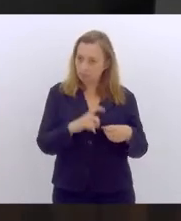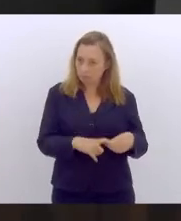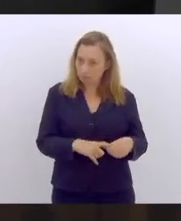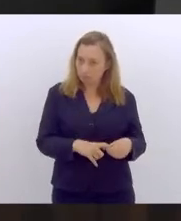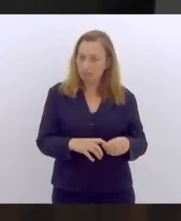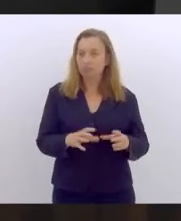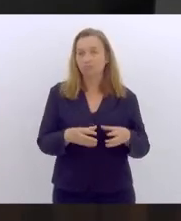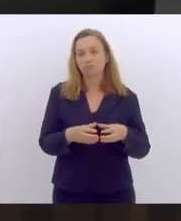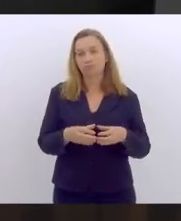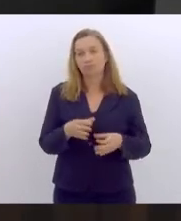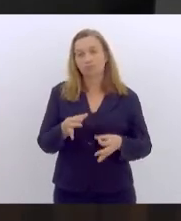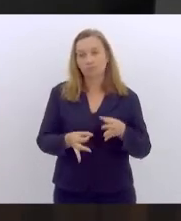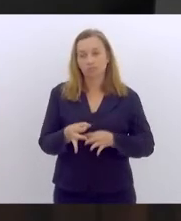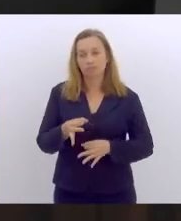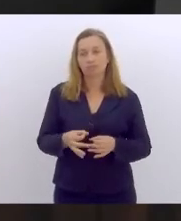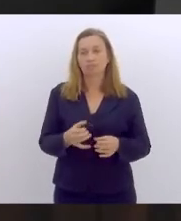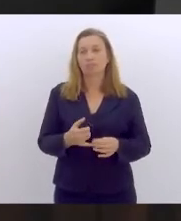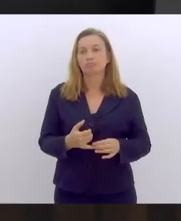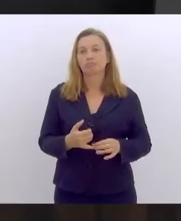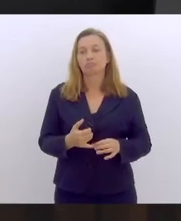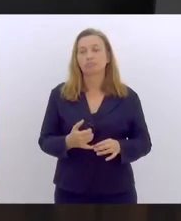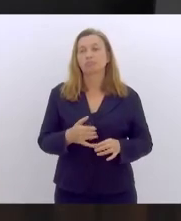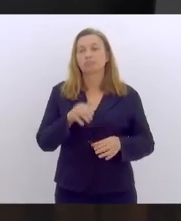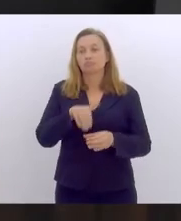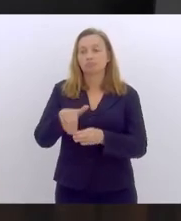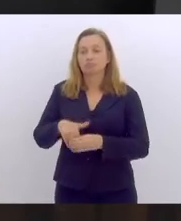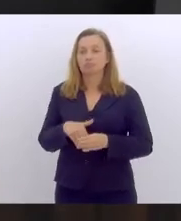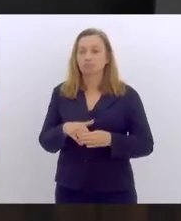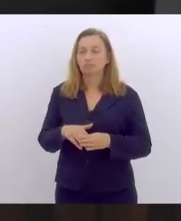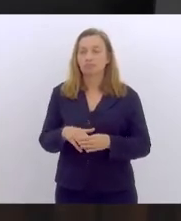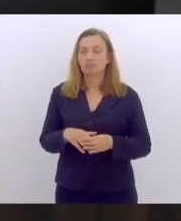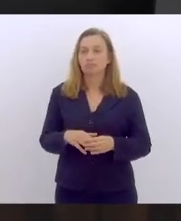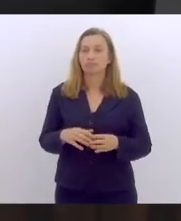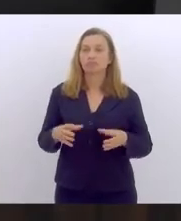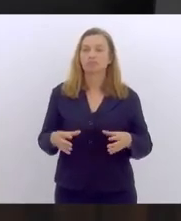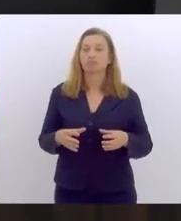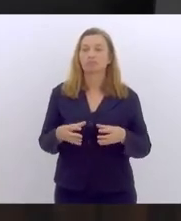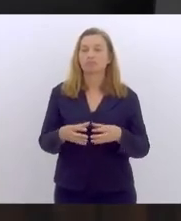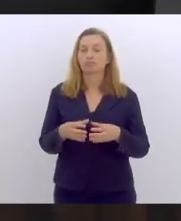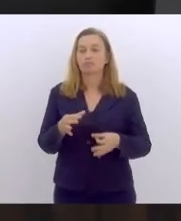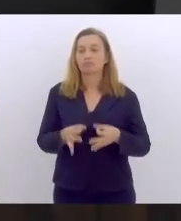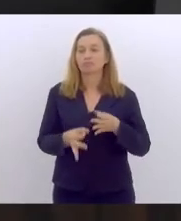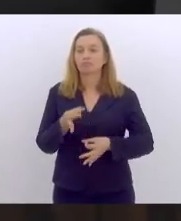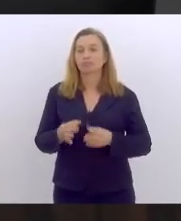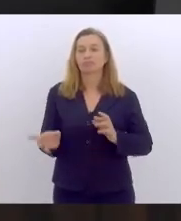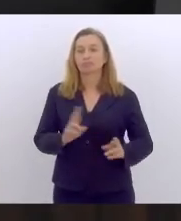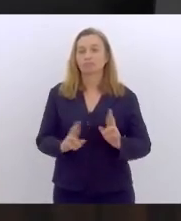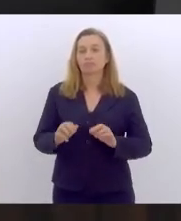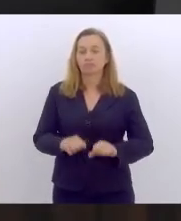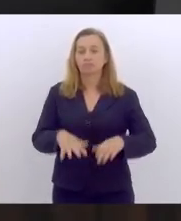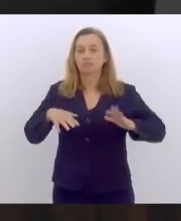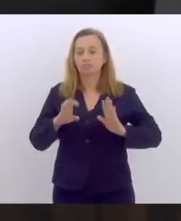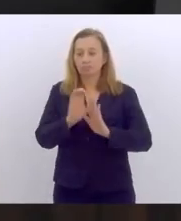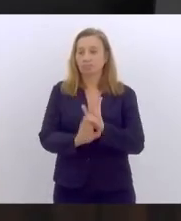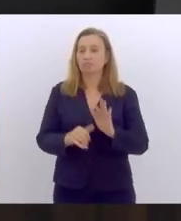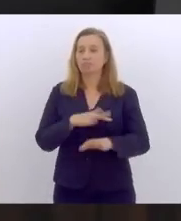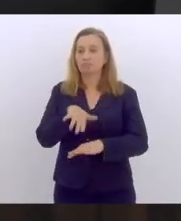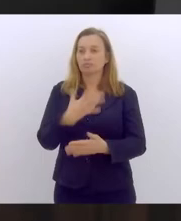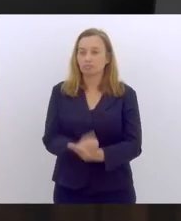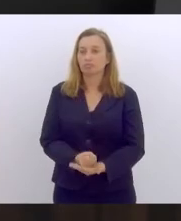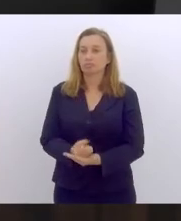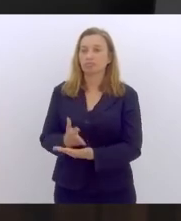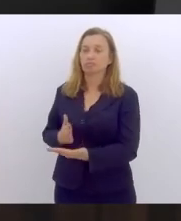parecer da Comissão de Constituição e Justiça. Então, em votação, parecer da Comissão de Constituição e Justiça em relação às emendas de plenário. Senhores que aprovam, ministro, como